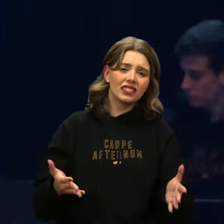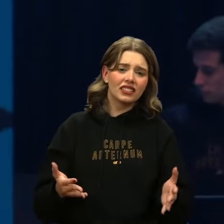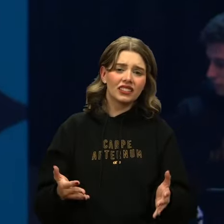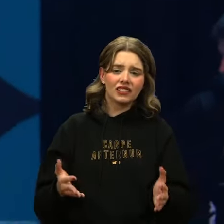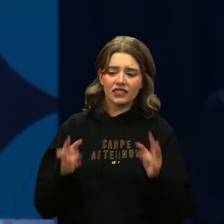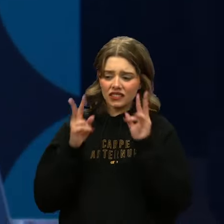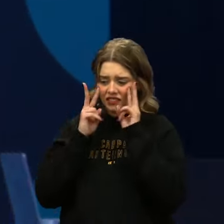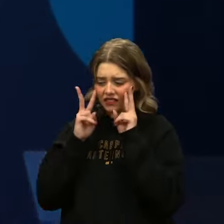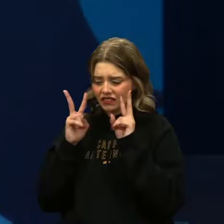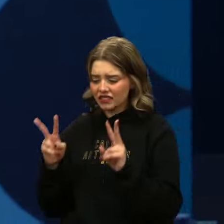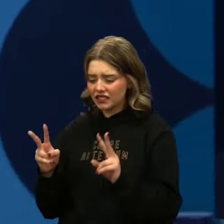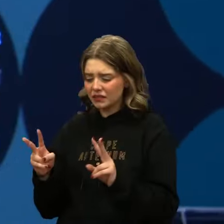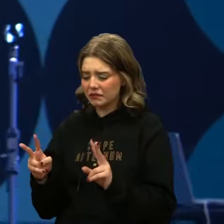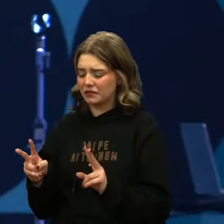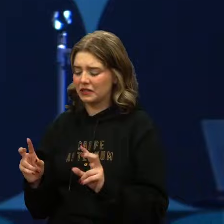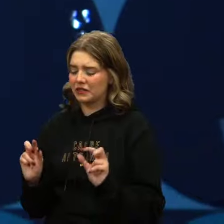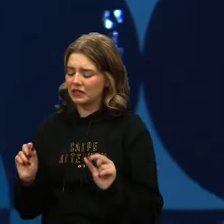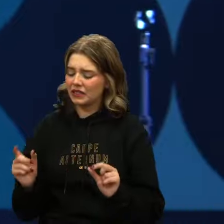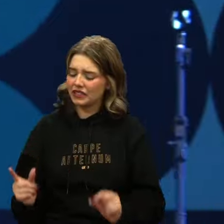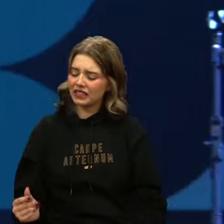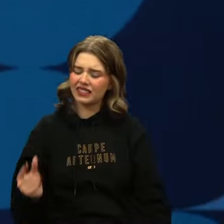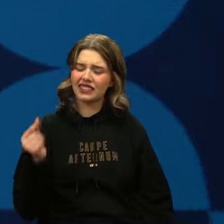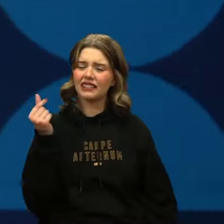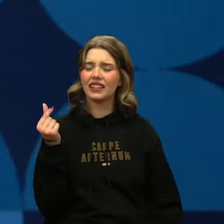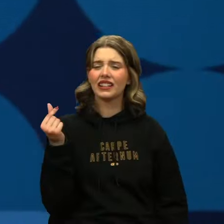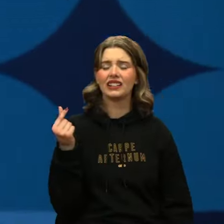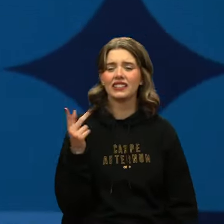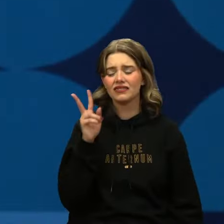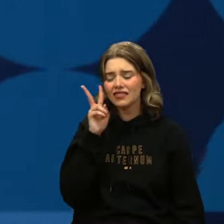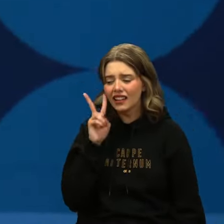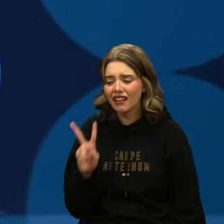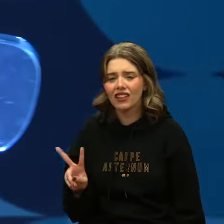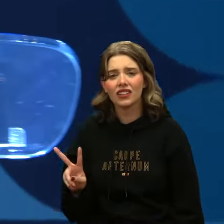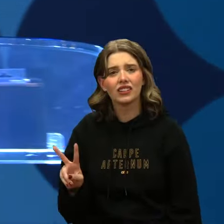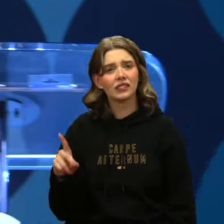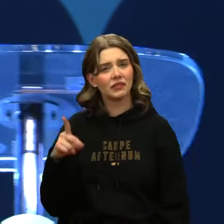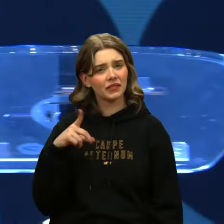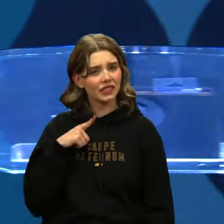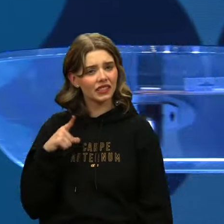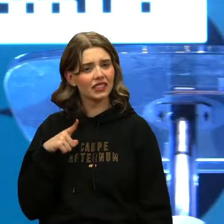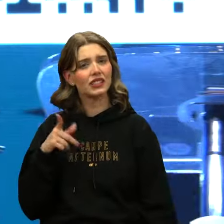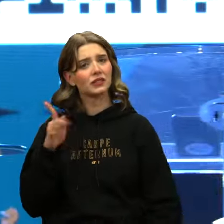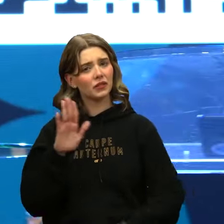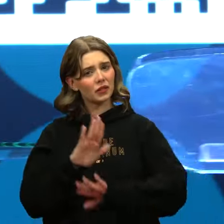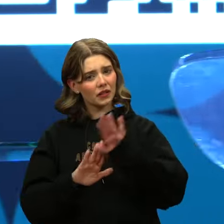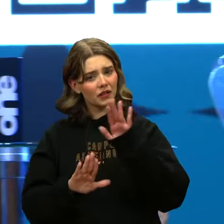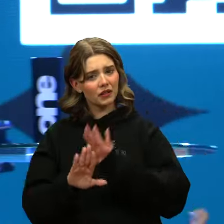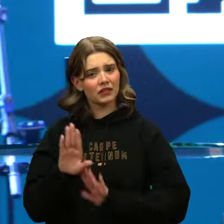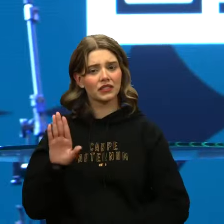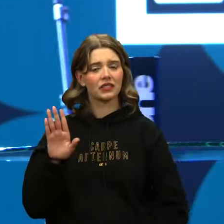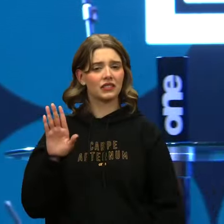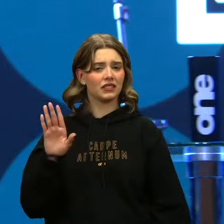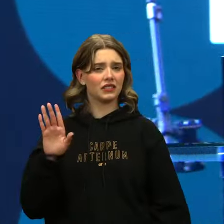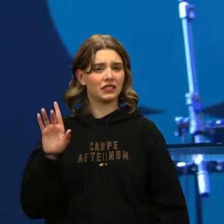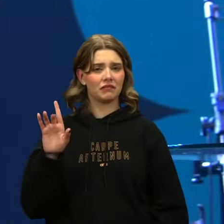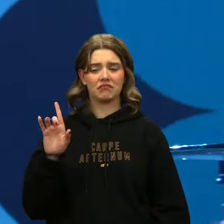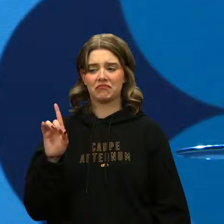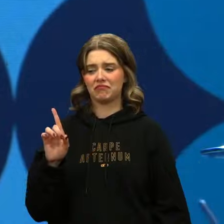teus próprios recursos, quando você olha para aquilo que você tem nas mãos, não é o